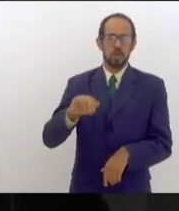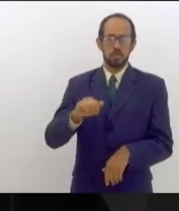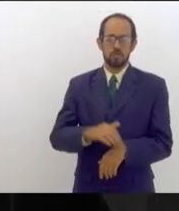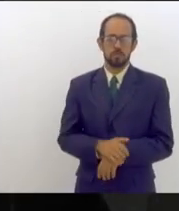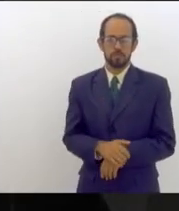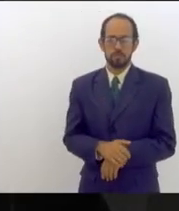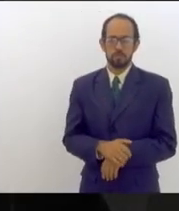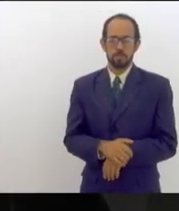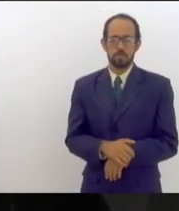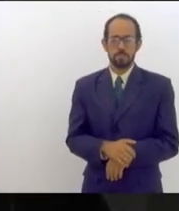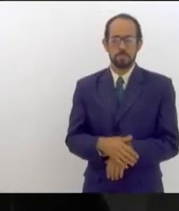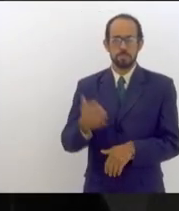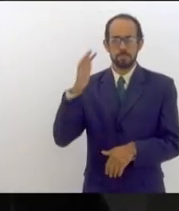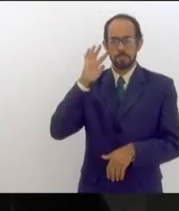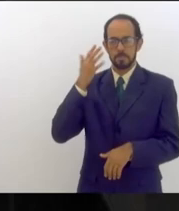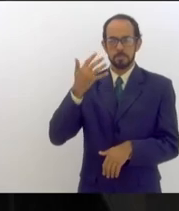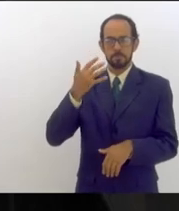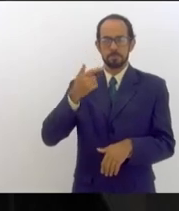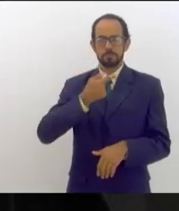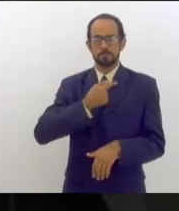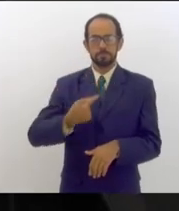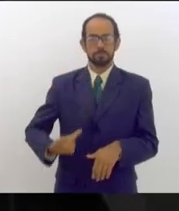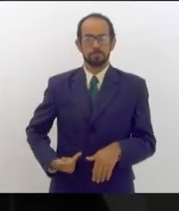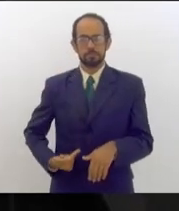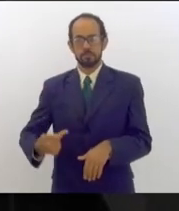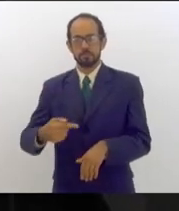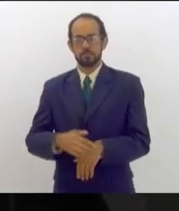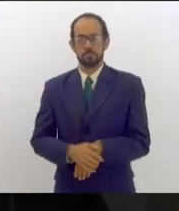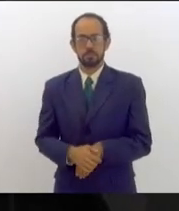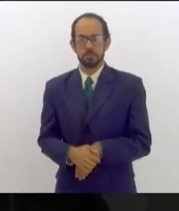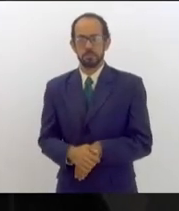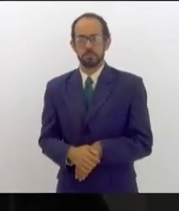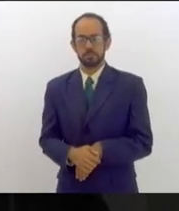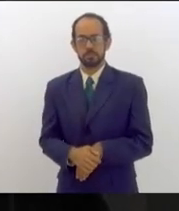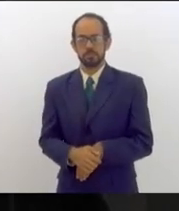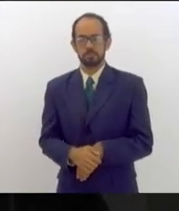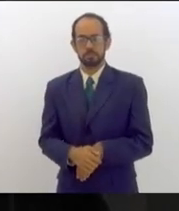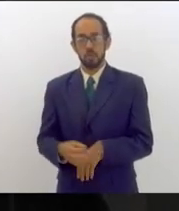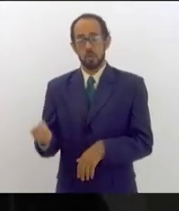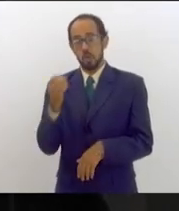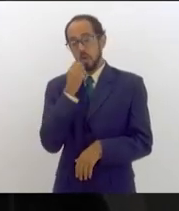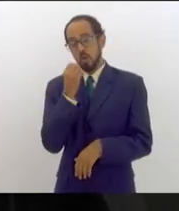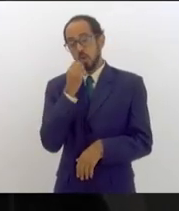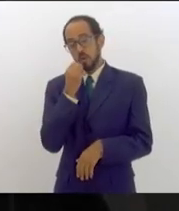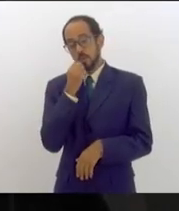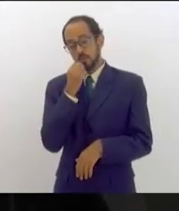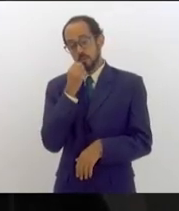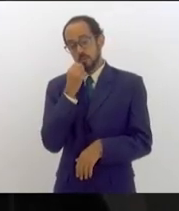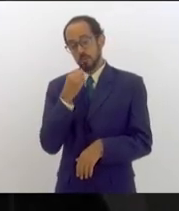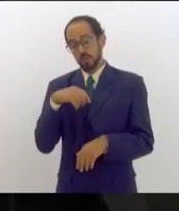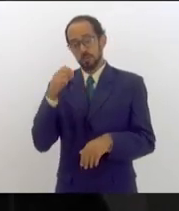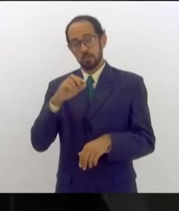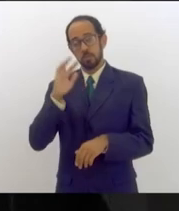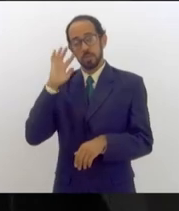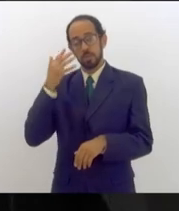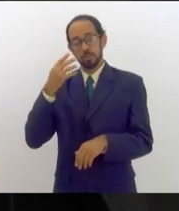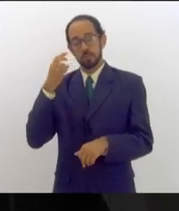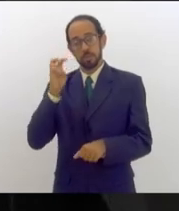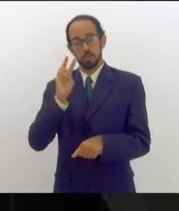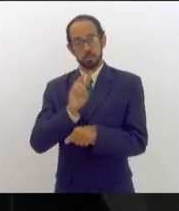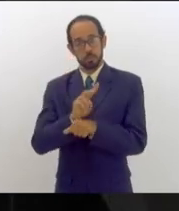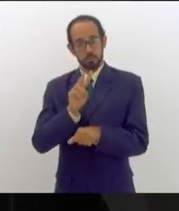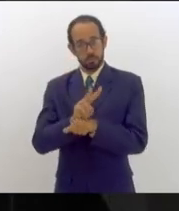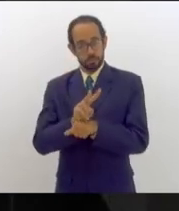decidiu o governo e claro que deverá ser por medida provisória que